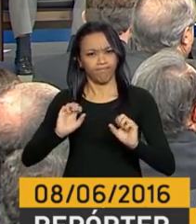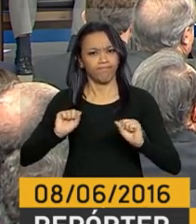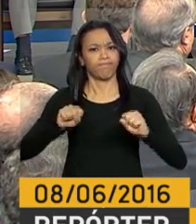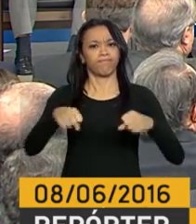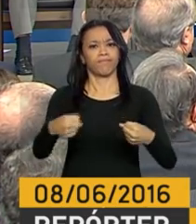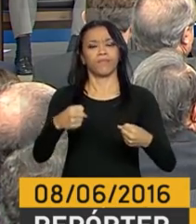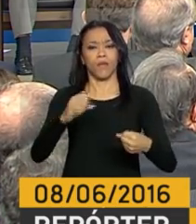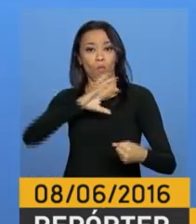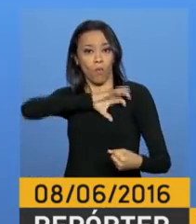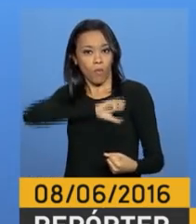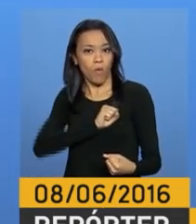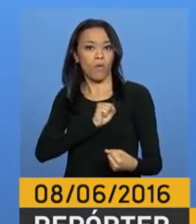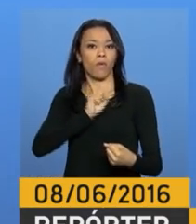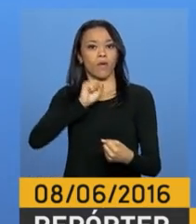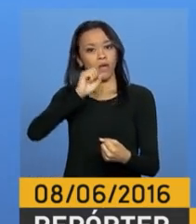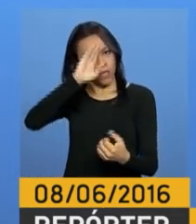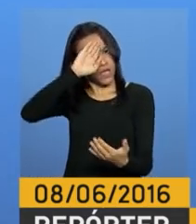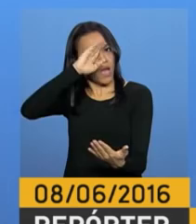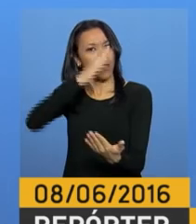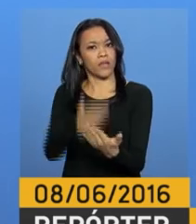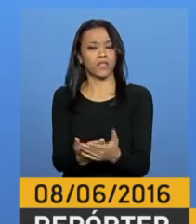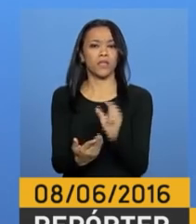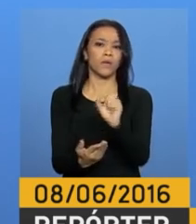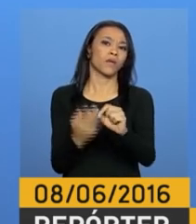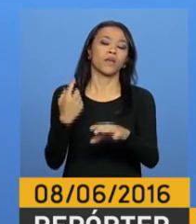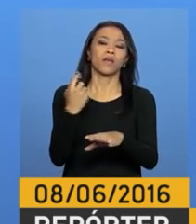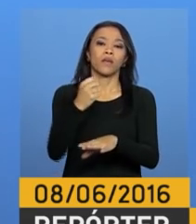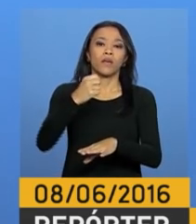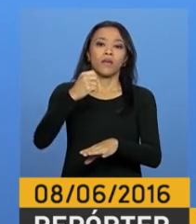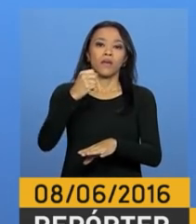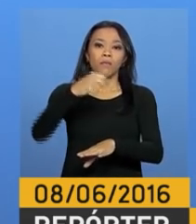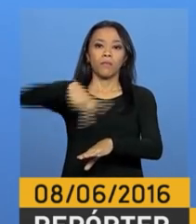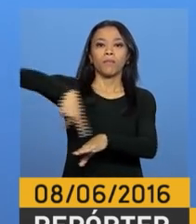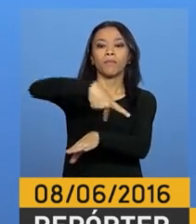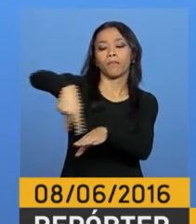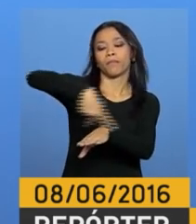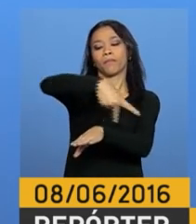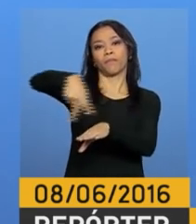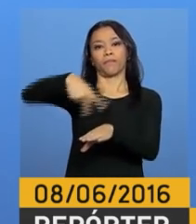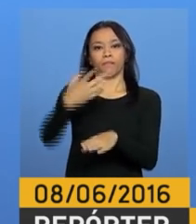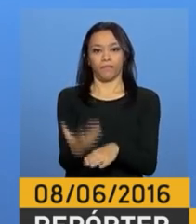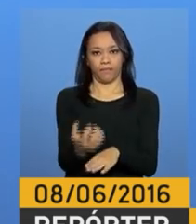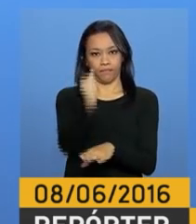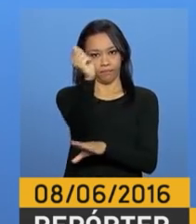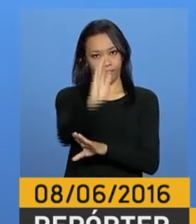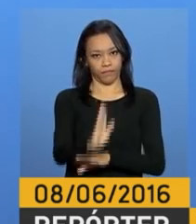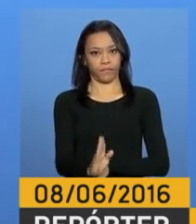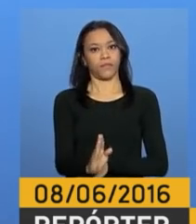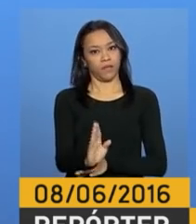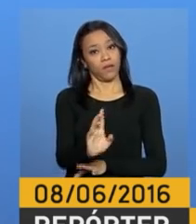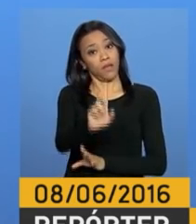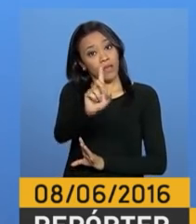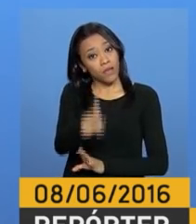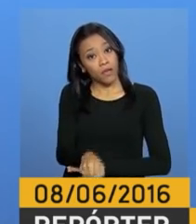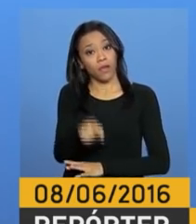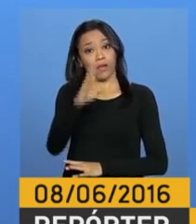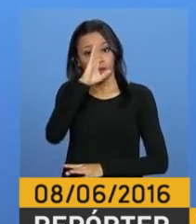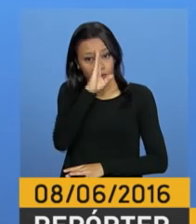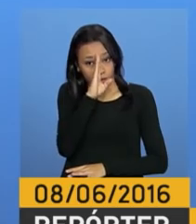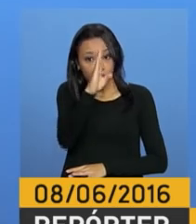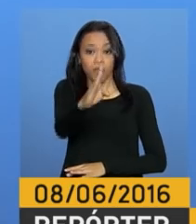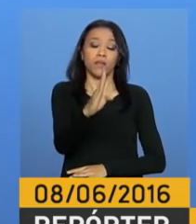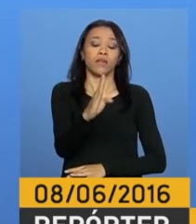Brasil a crença e o amor que nós temos pelo pela nação brasileiro e é fundamental